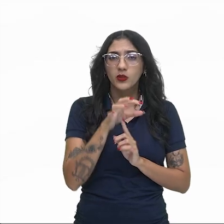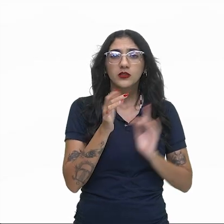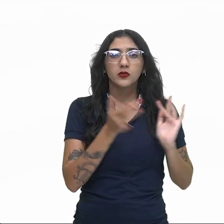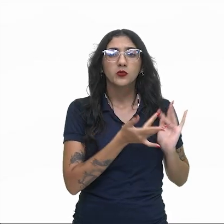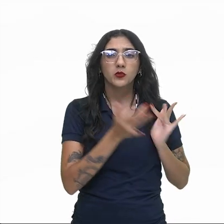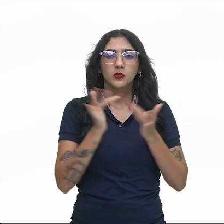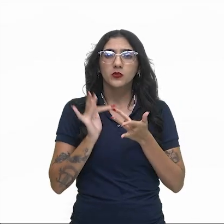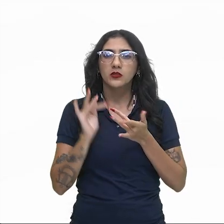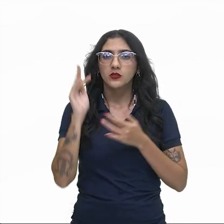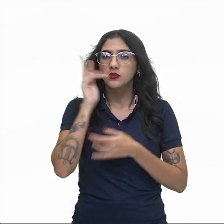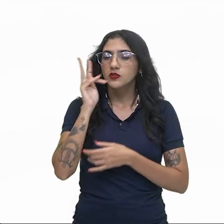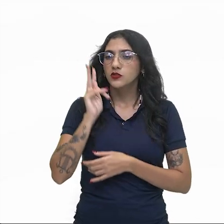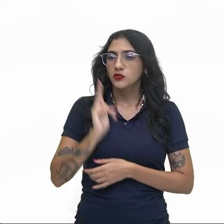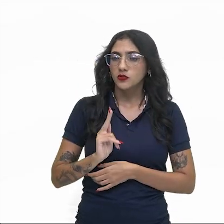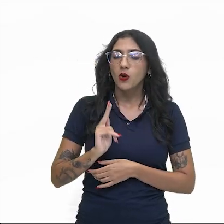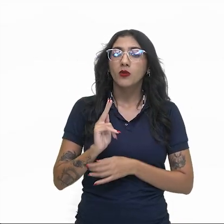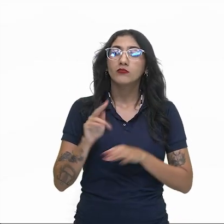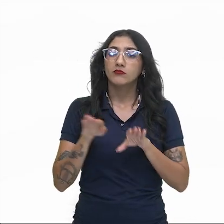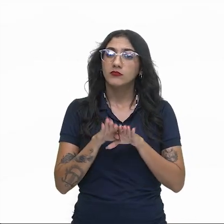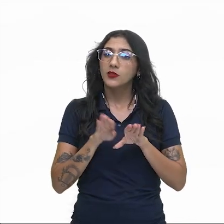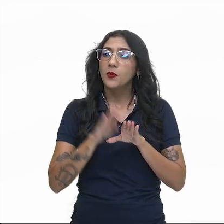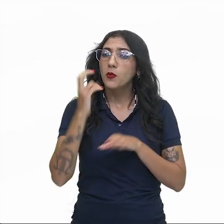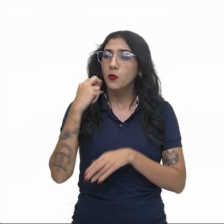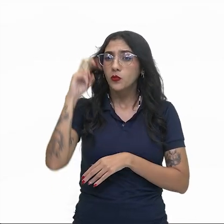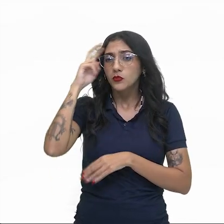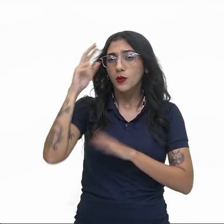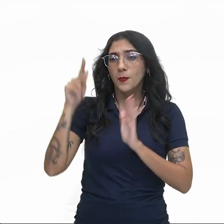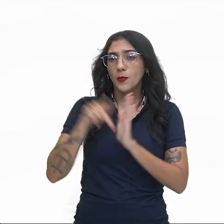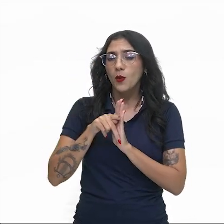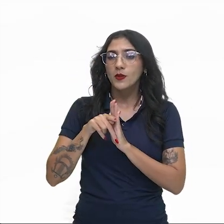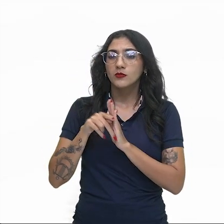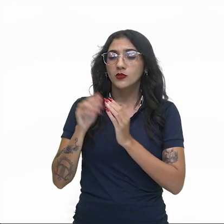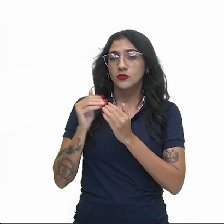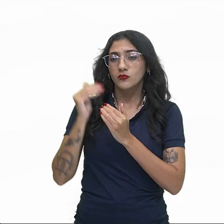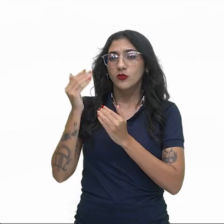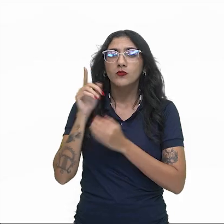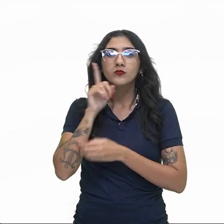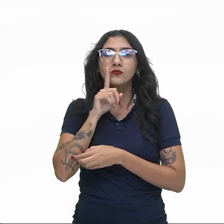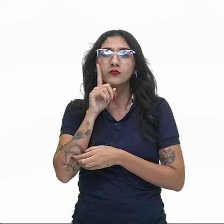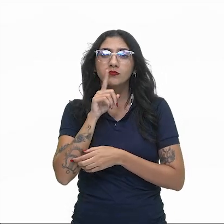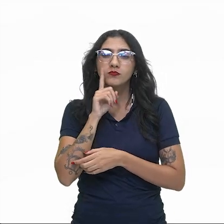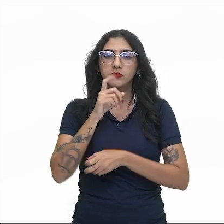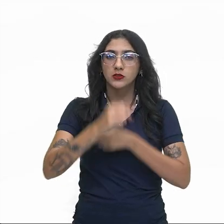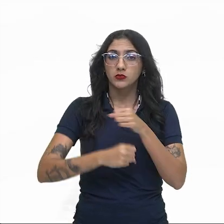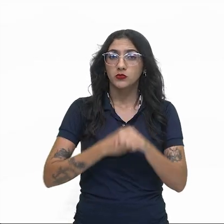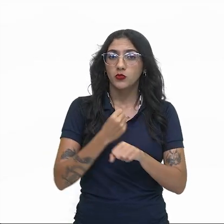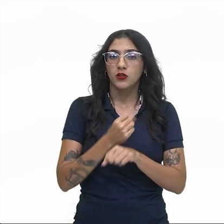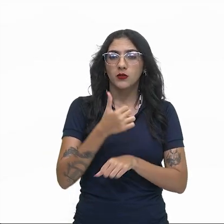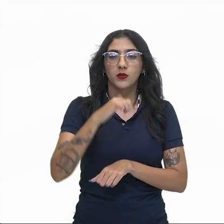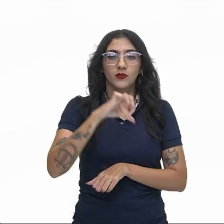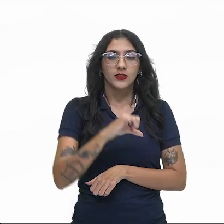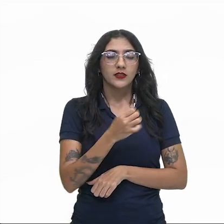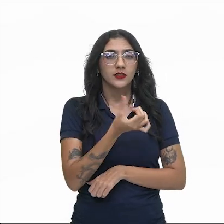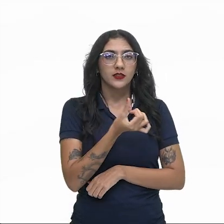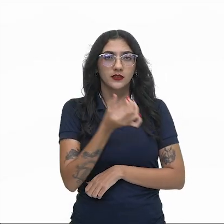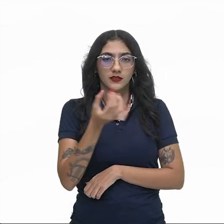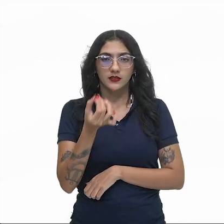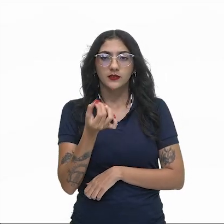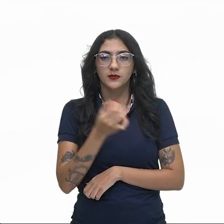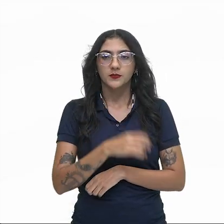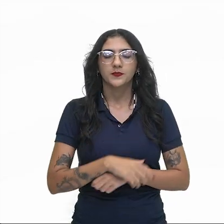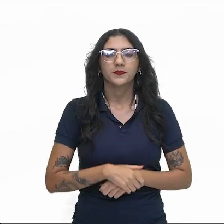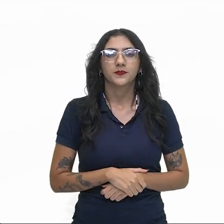no contexto histórico e cultural dos Estados Unidos nos anos de 1960,